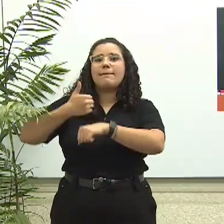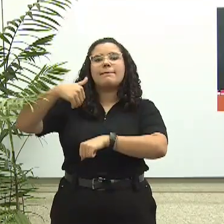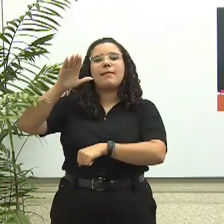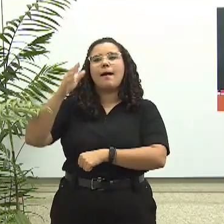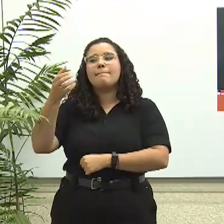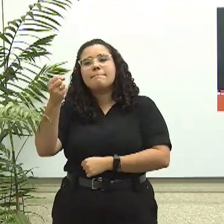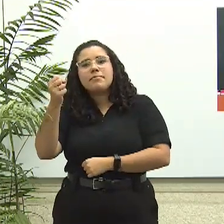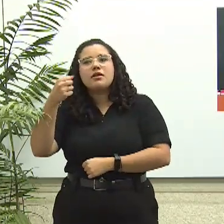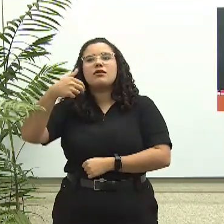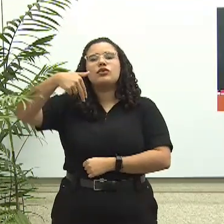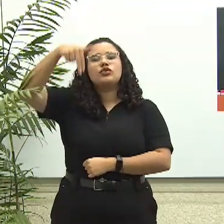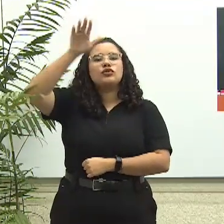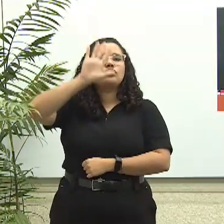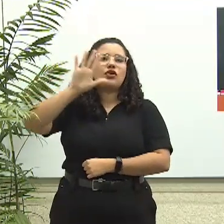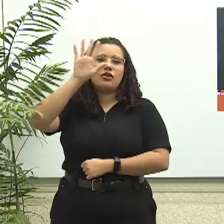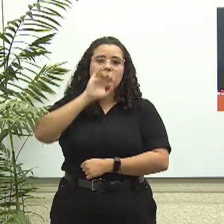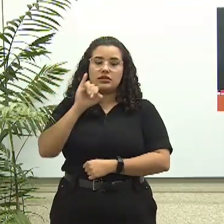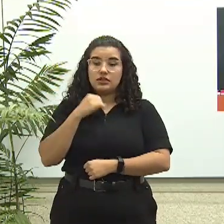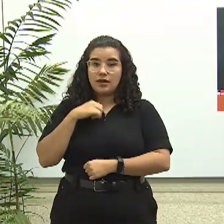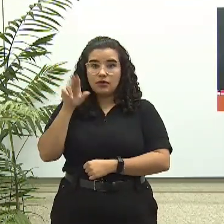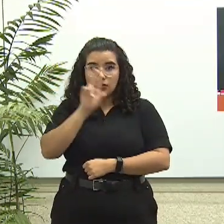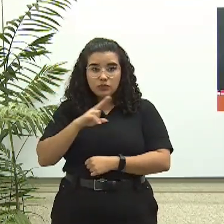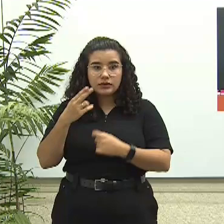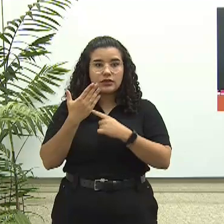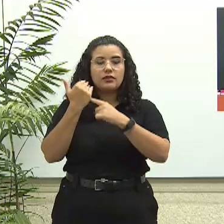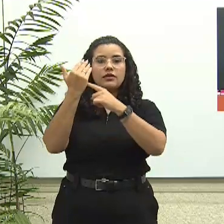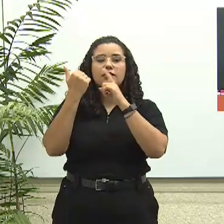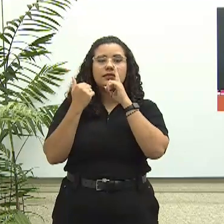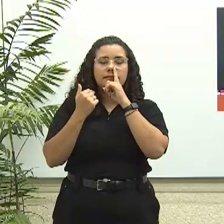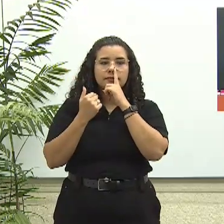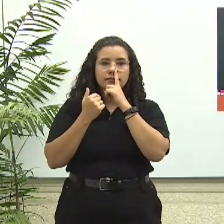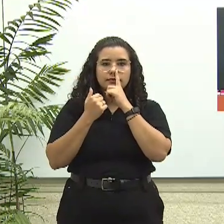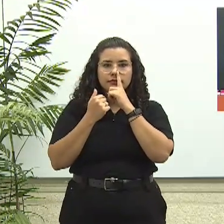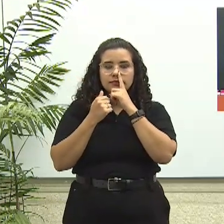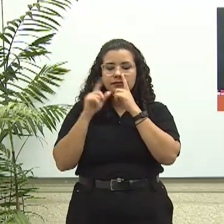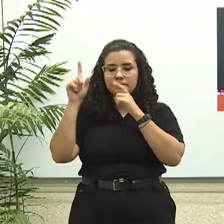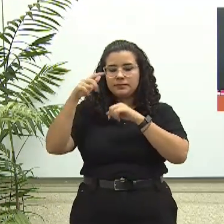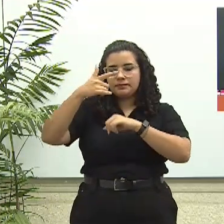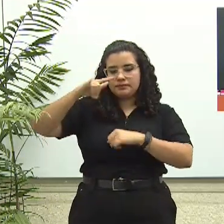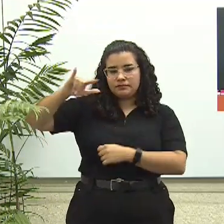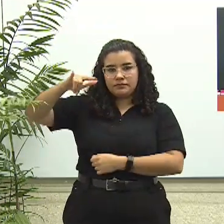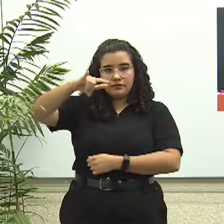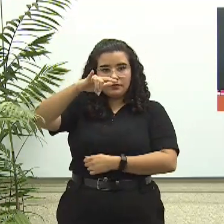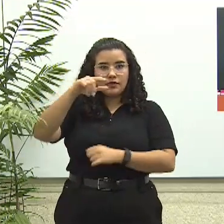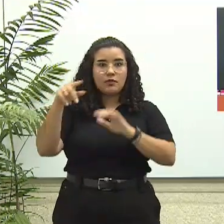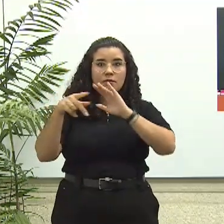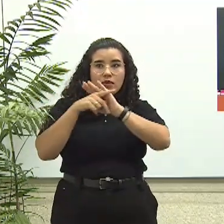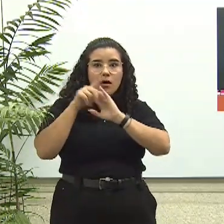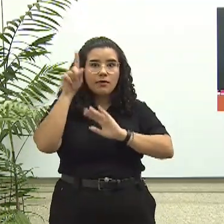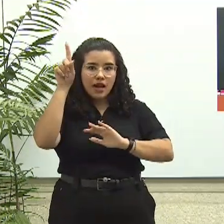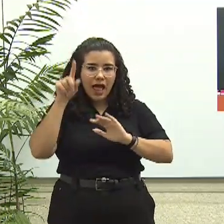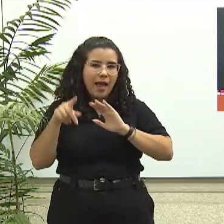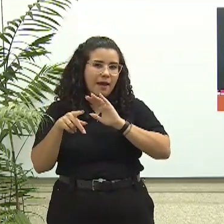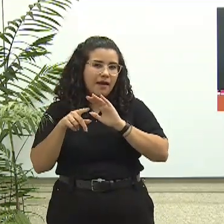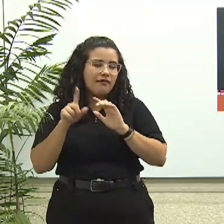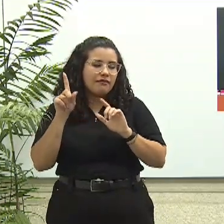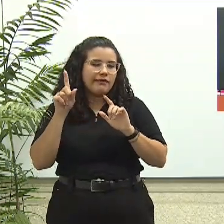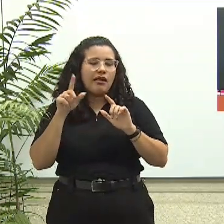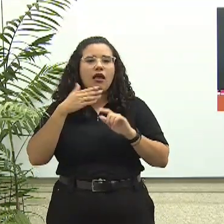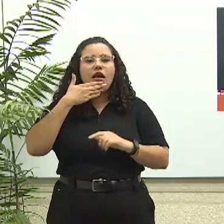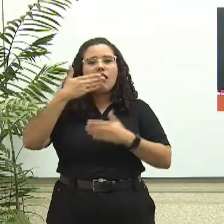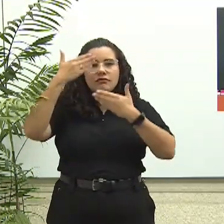do Norte só que quando eu uso essa tecnologia lá no num num Drone Israel para poder matar eh